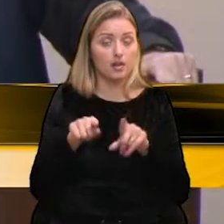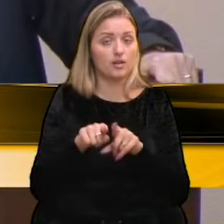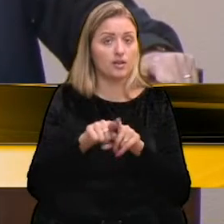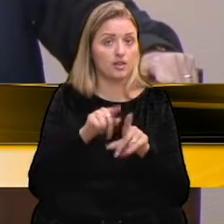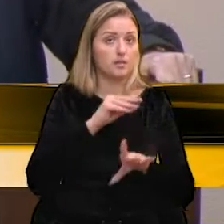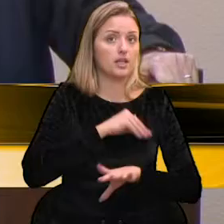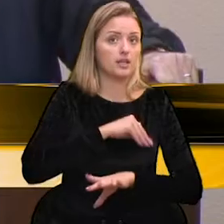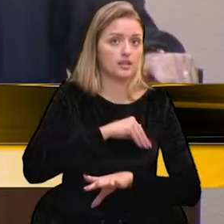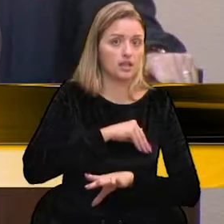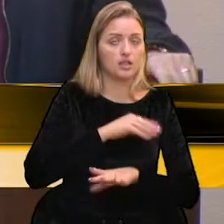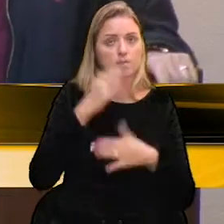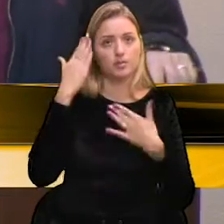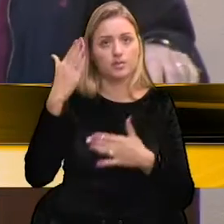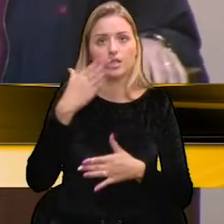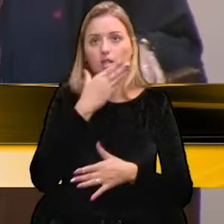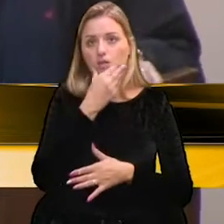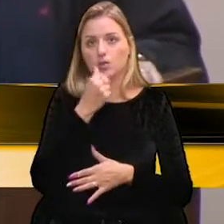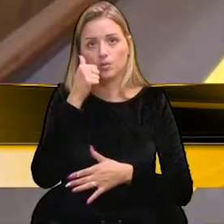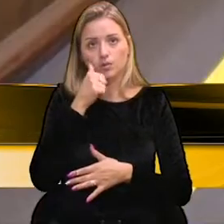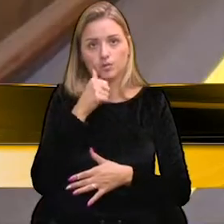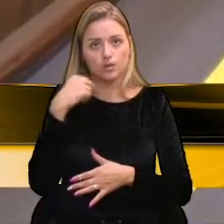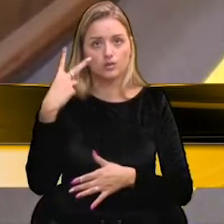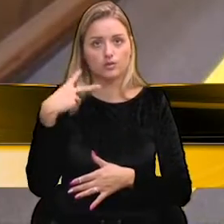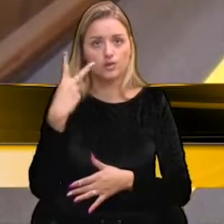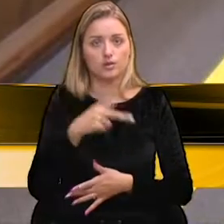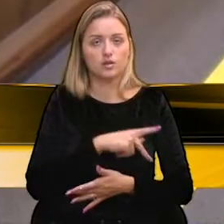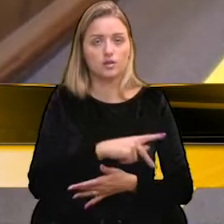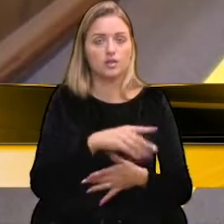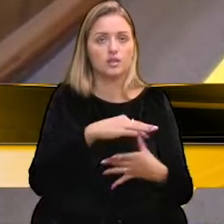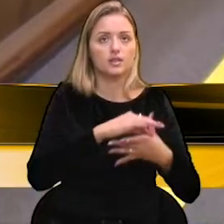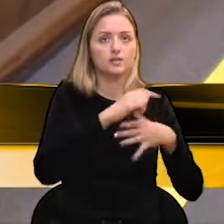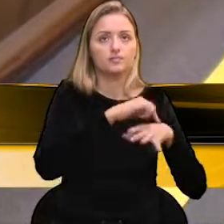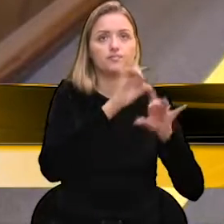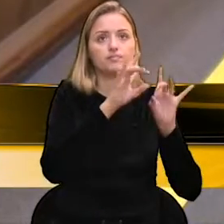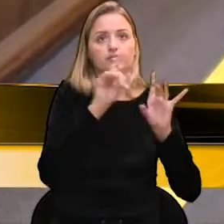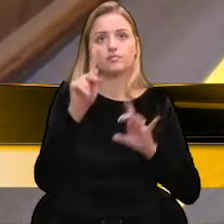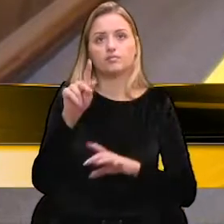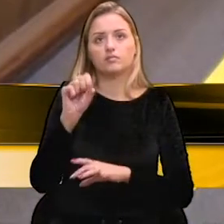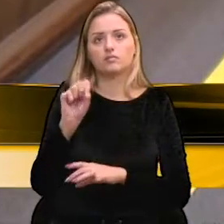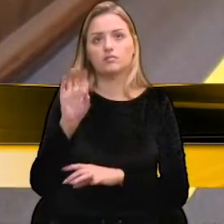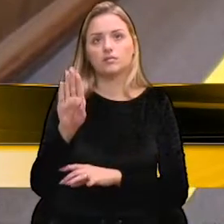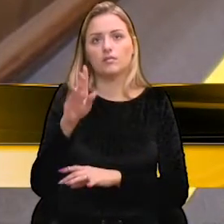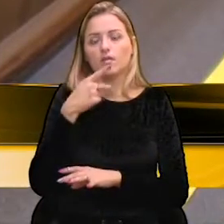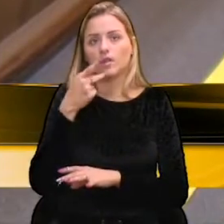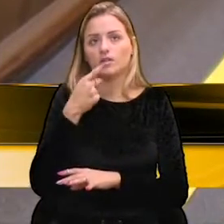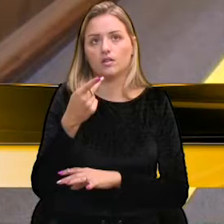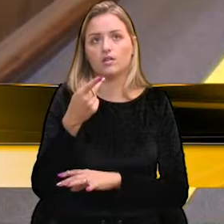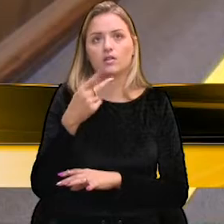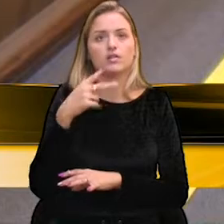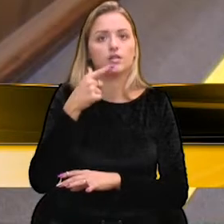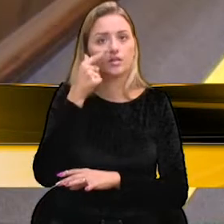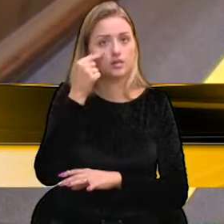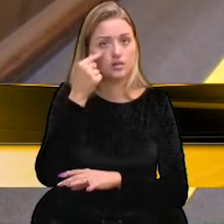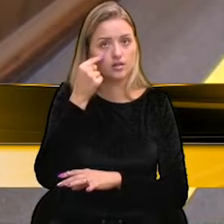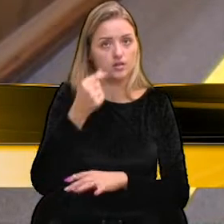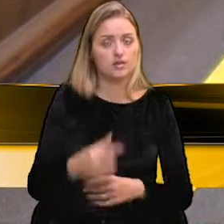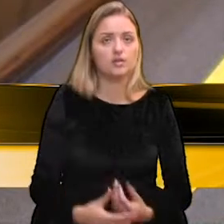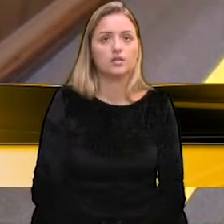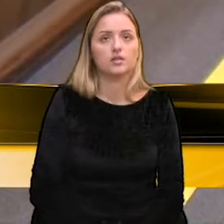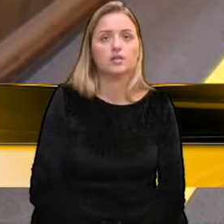senhor presidente. Obrigado, senhoras e senhores vereadores. Uma declaração líder bancada do PSB, com a palavra o vereador Eloy Frisso.